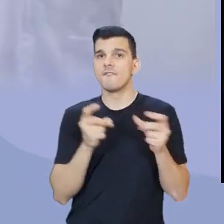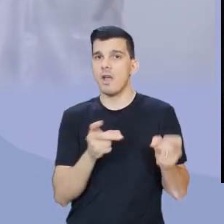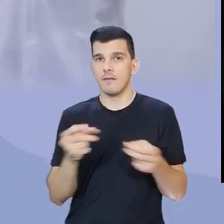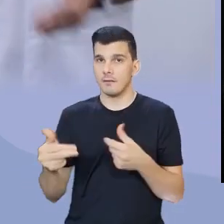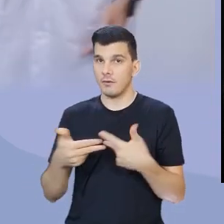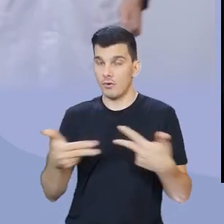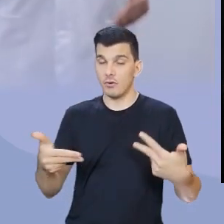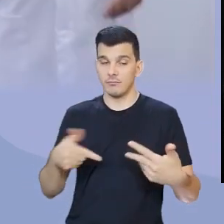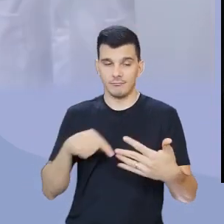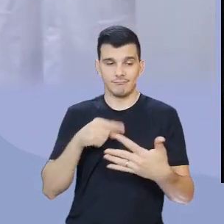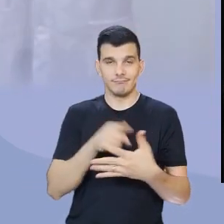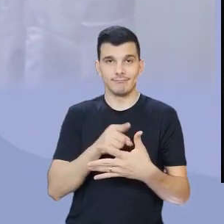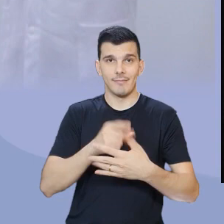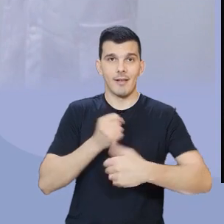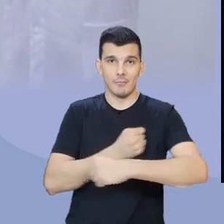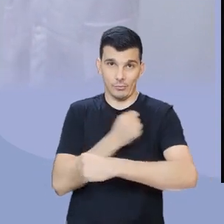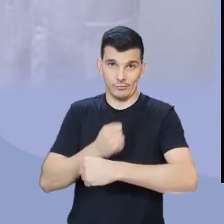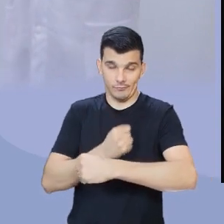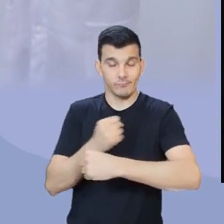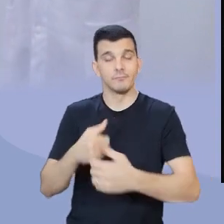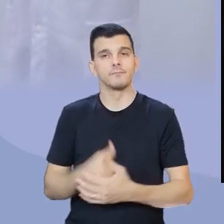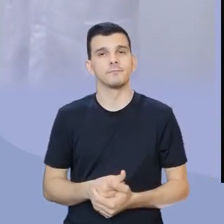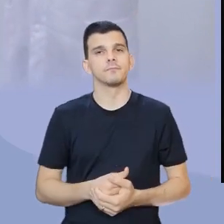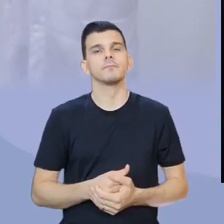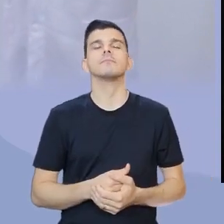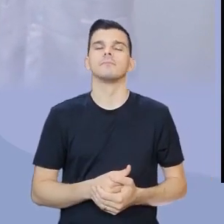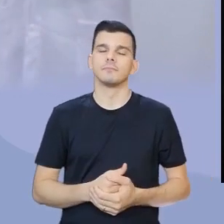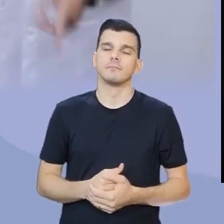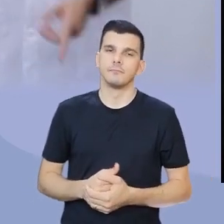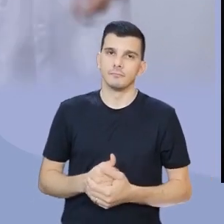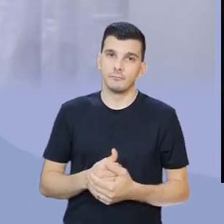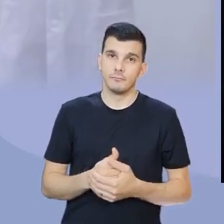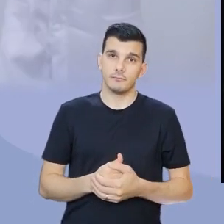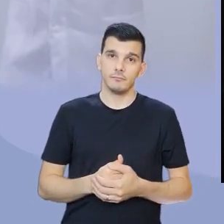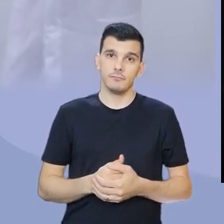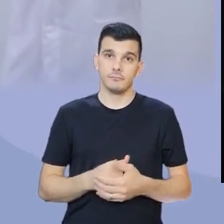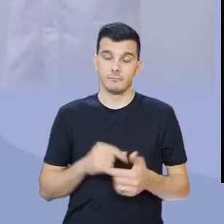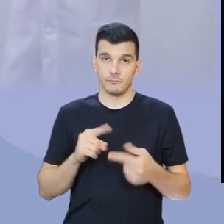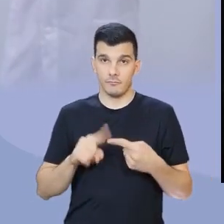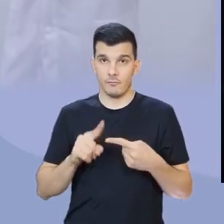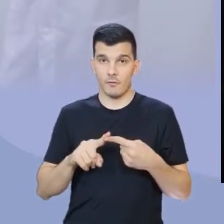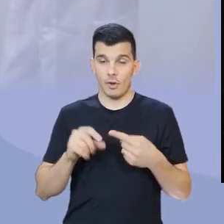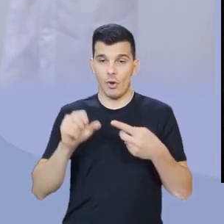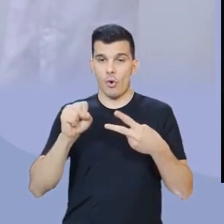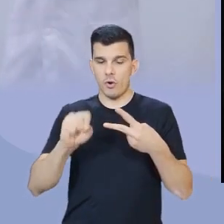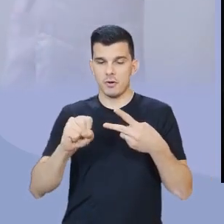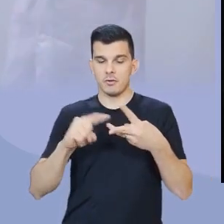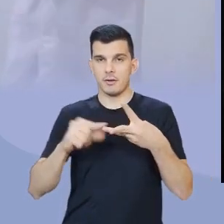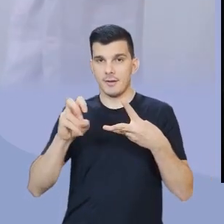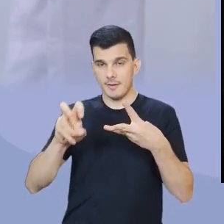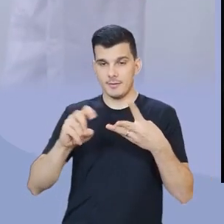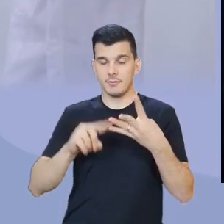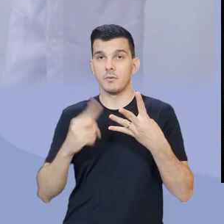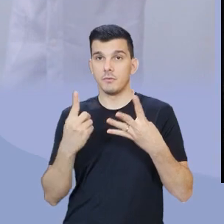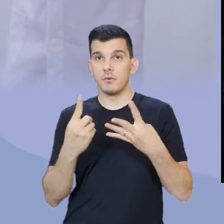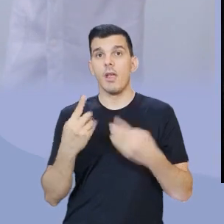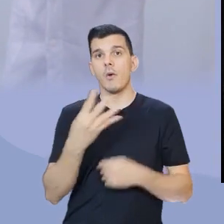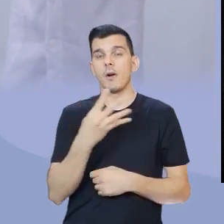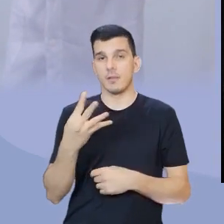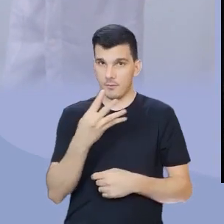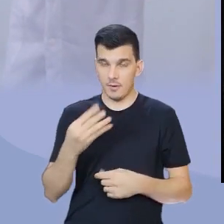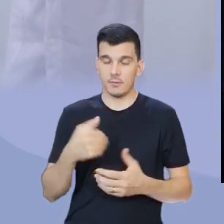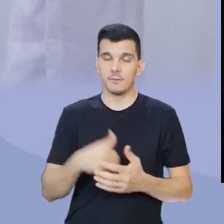o resto é na cozinha. Então tá aí, vamos lá. Passando aí, 20 mais 8 mais 15 mais 1 deu